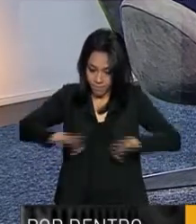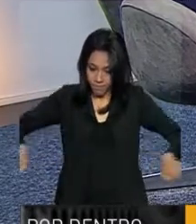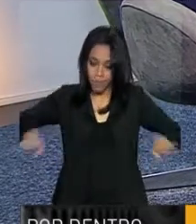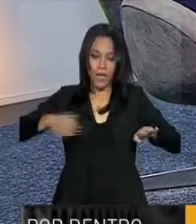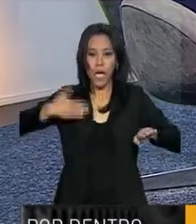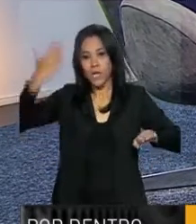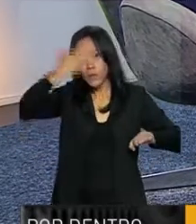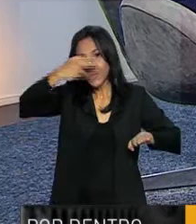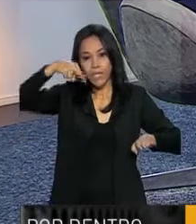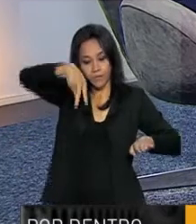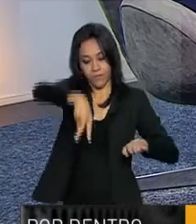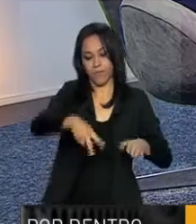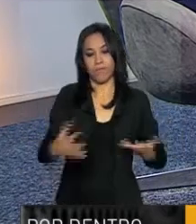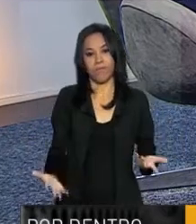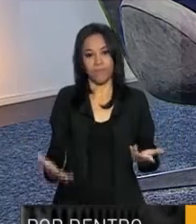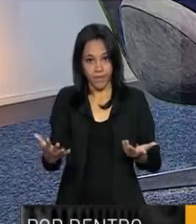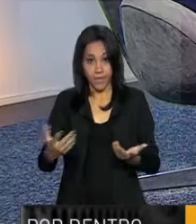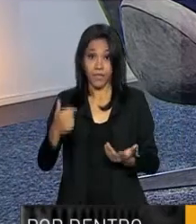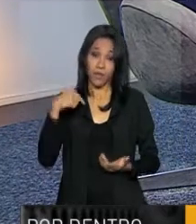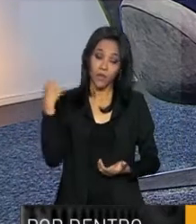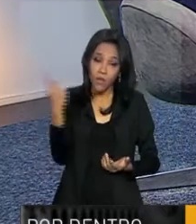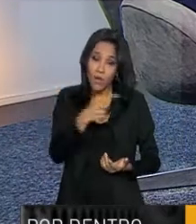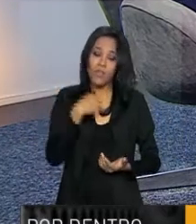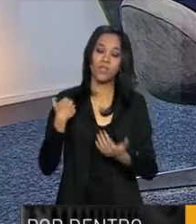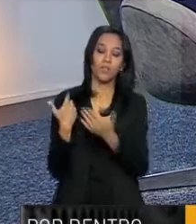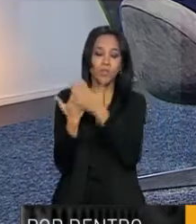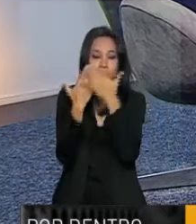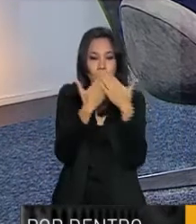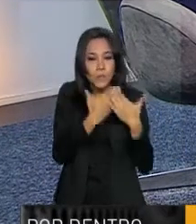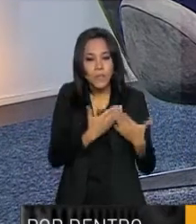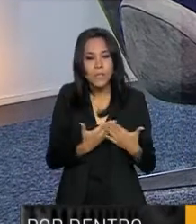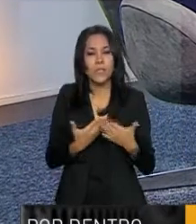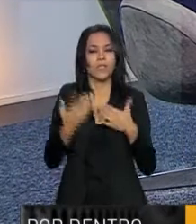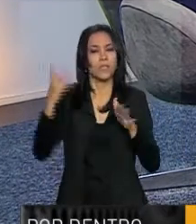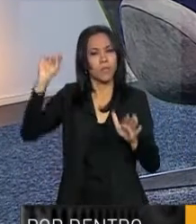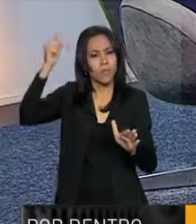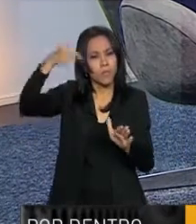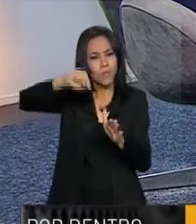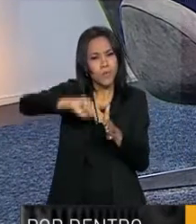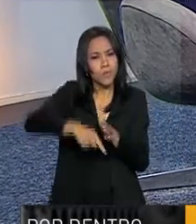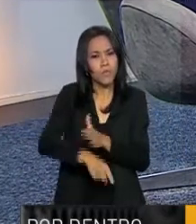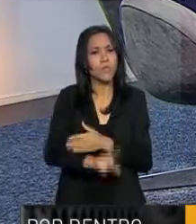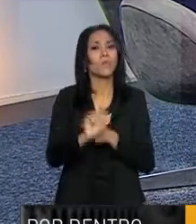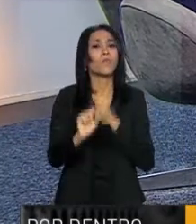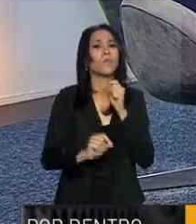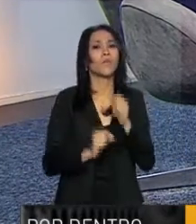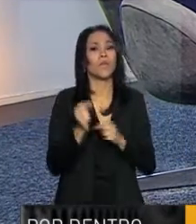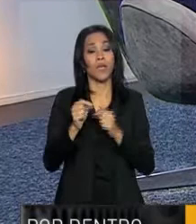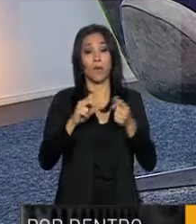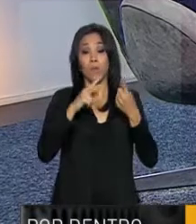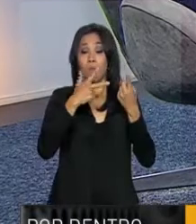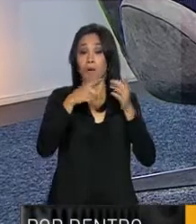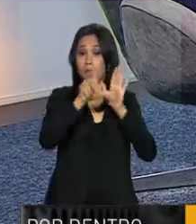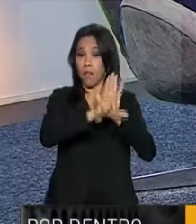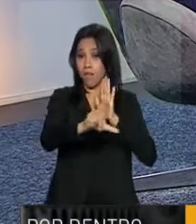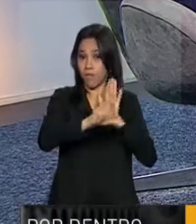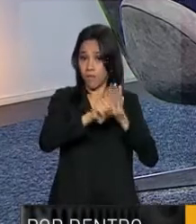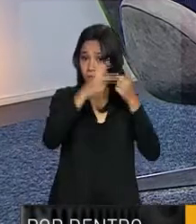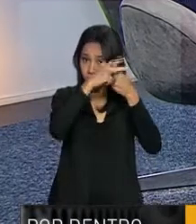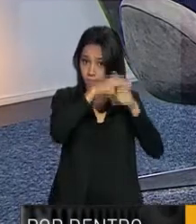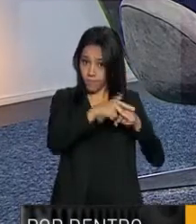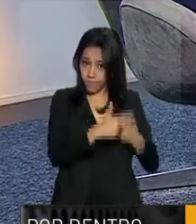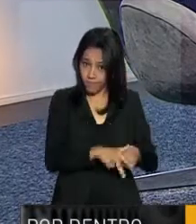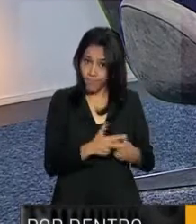não valorizam nós estamos estudando com muito aprofundamento uma legislação atualizada que seria um novo